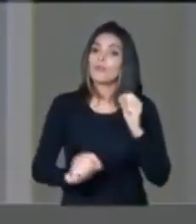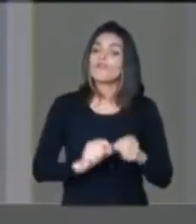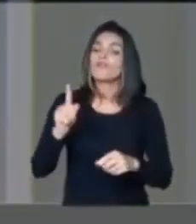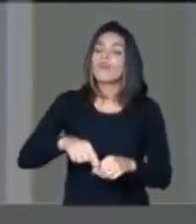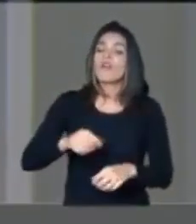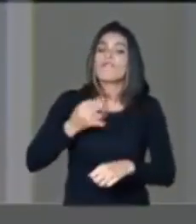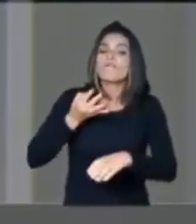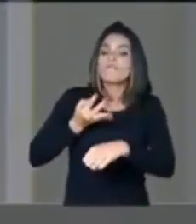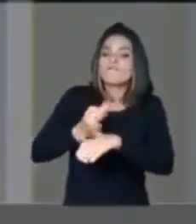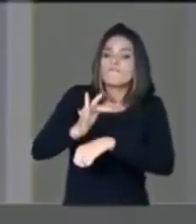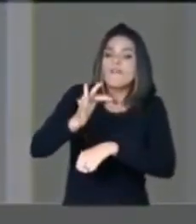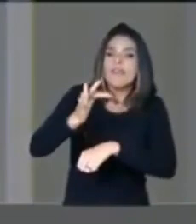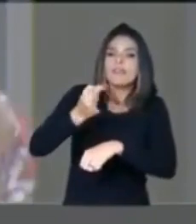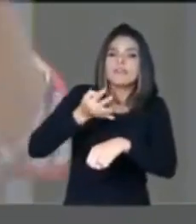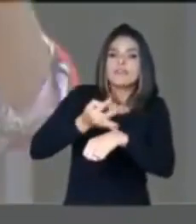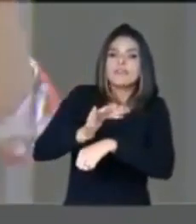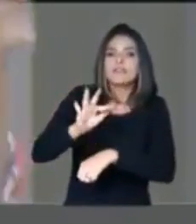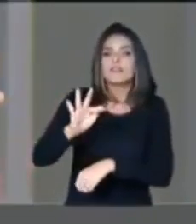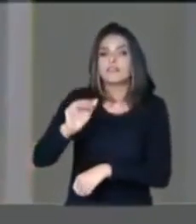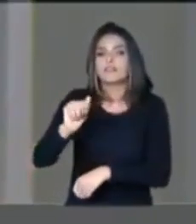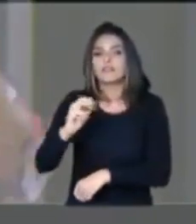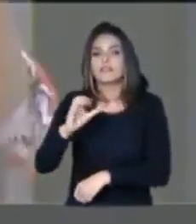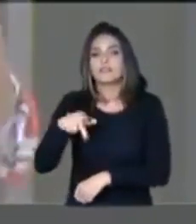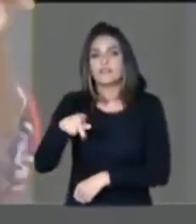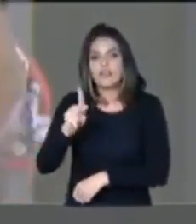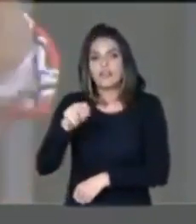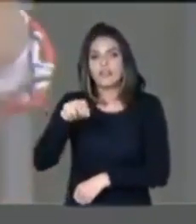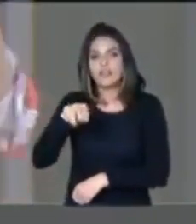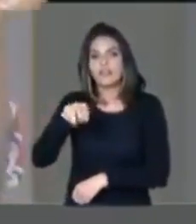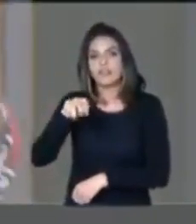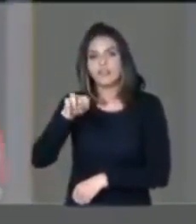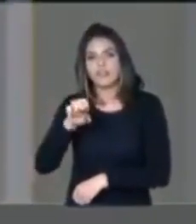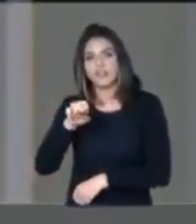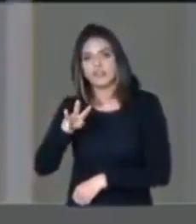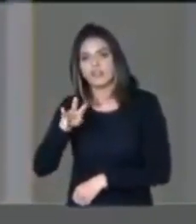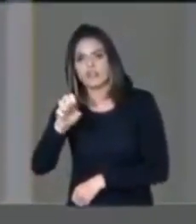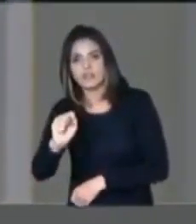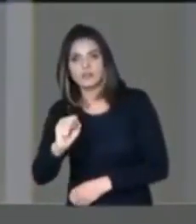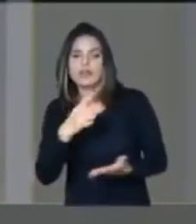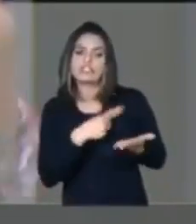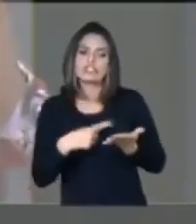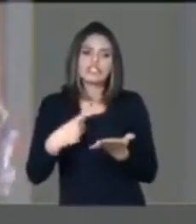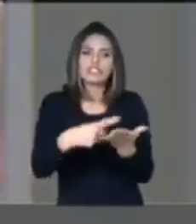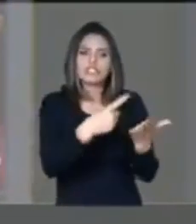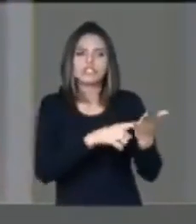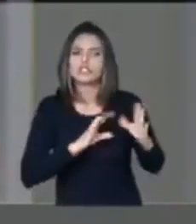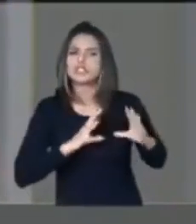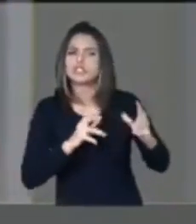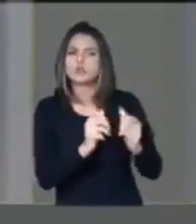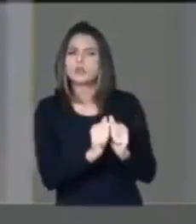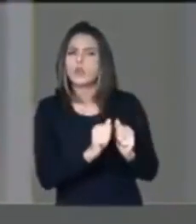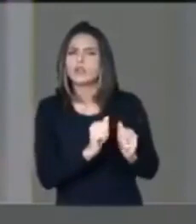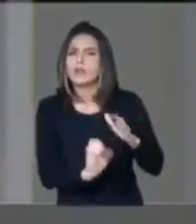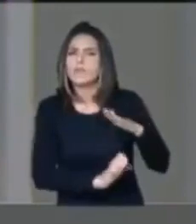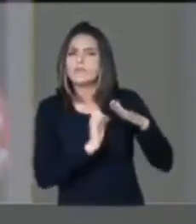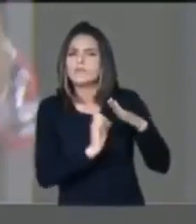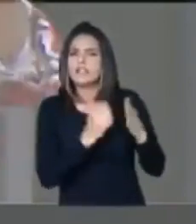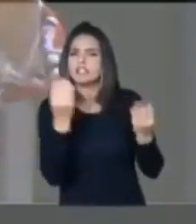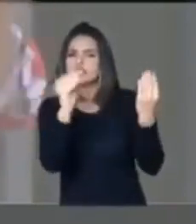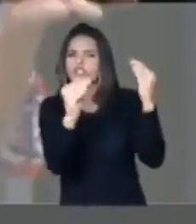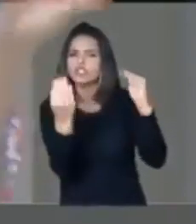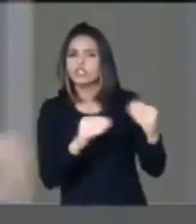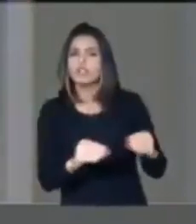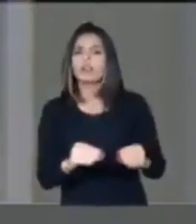nas eleições articuladas com Bannon e a Cambridge Analytics. Explique como é que o